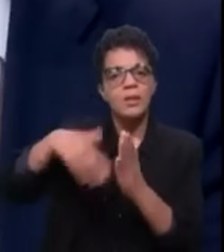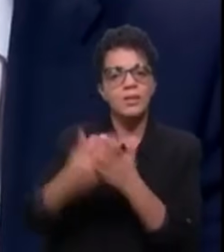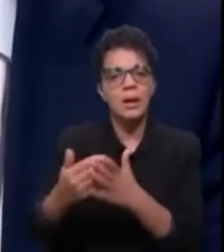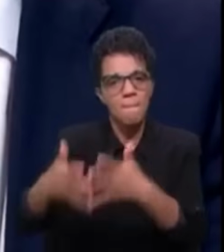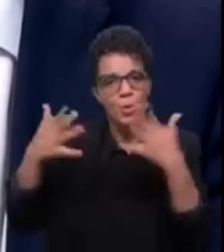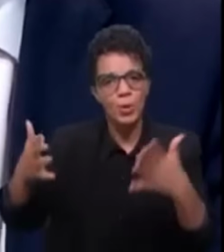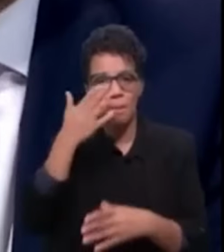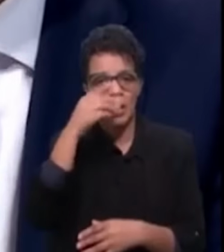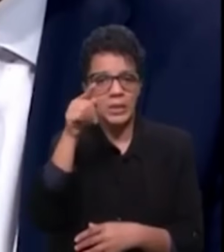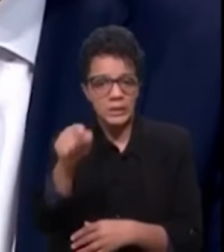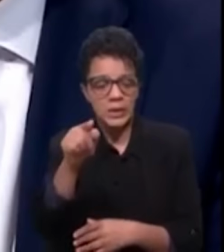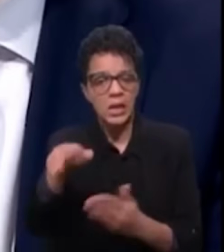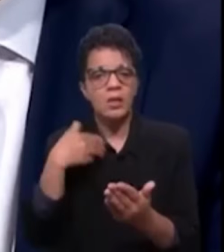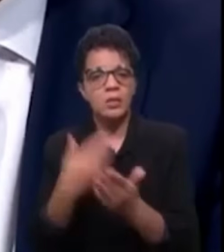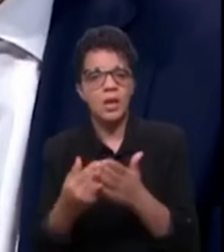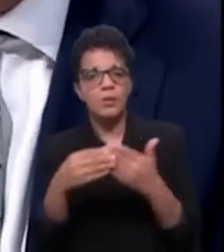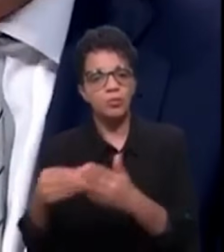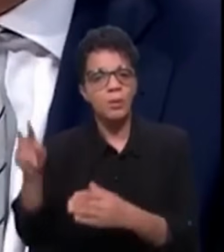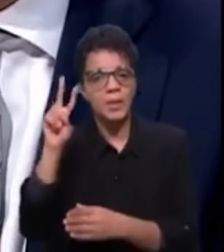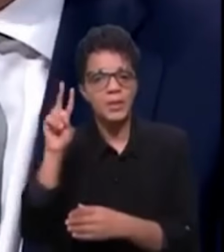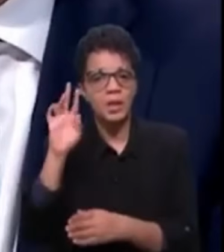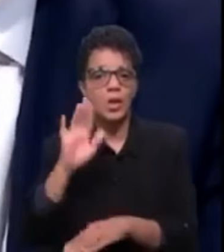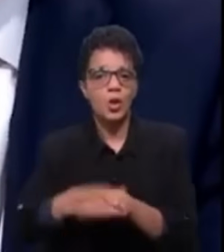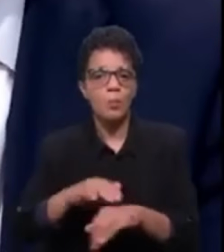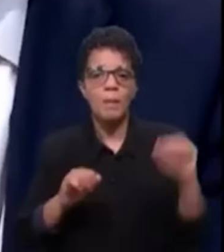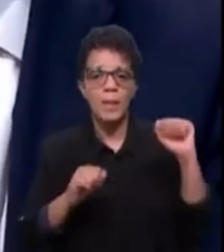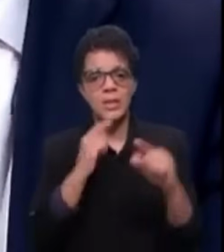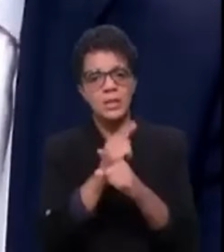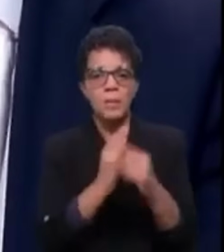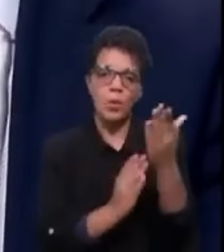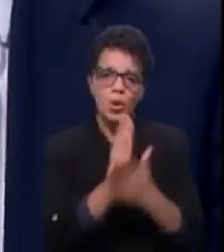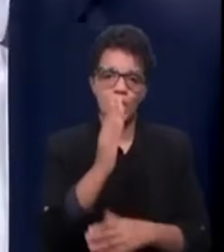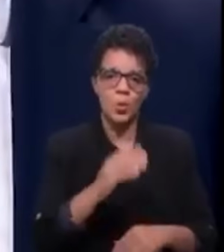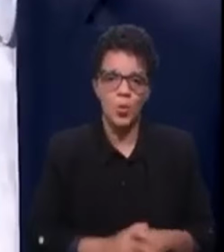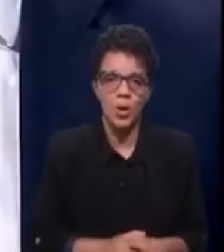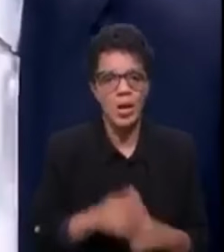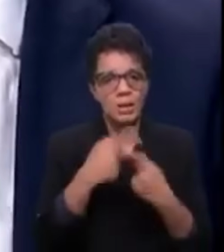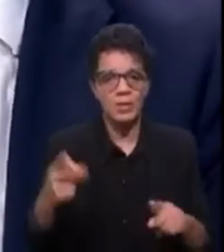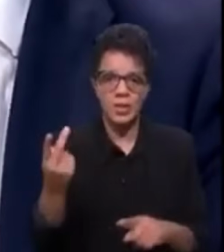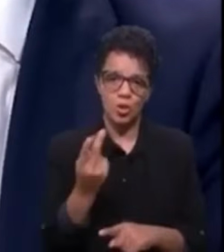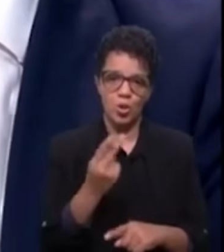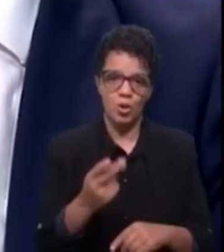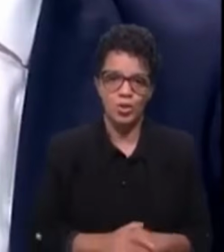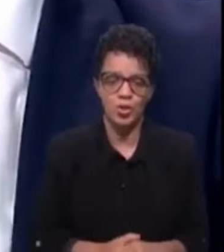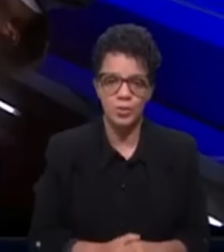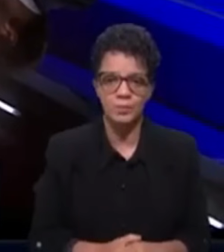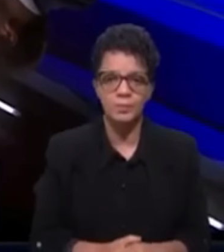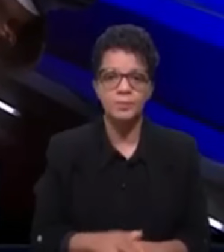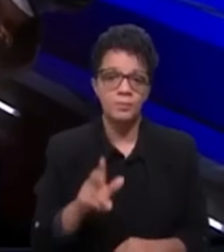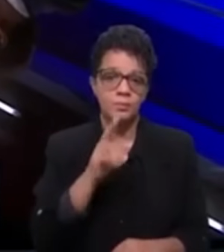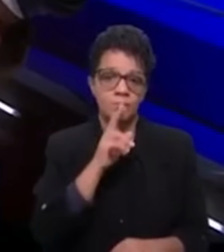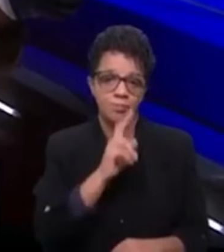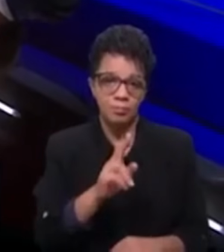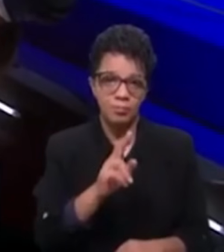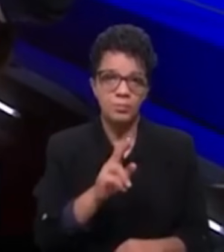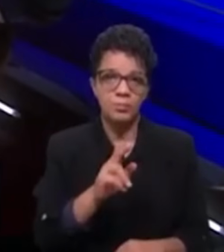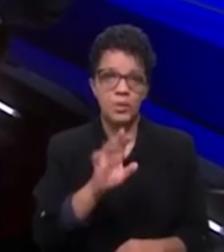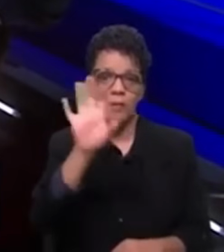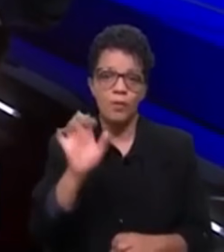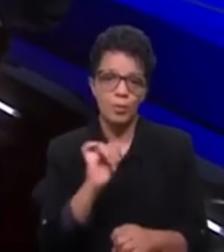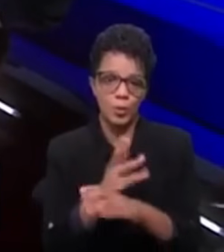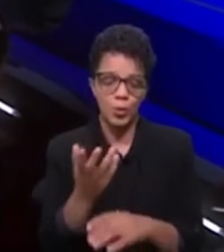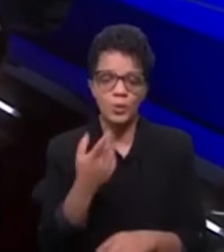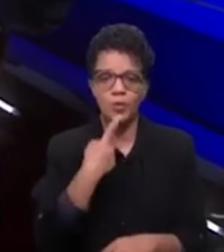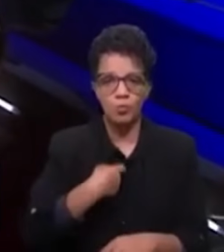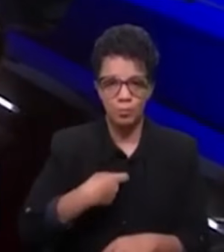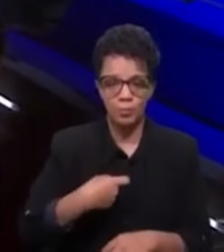aparentemente dois Montenegro ficou líder do PSD para que o PS continuasse and Ventura Então responda responda-me porque também fez a pergunta a Luís Montenegro mas de outra maneira